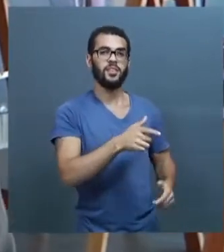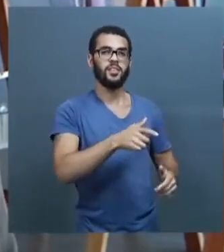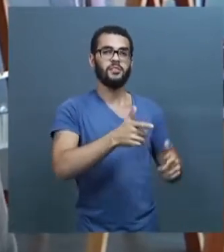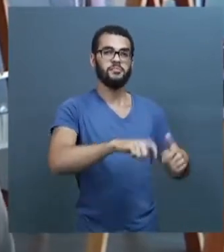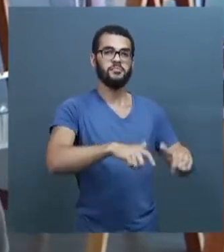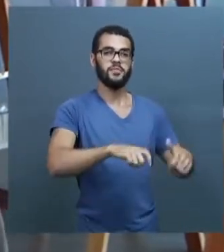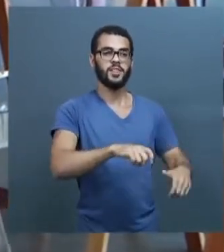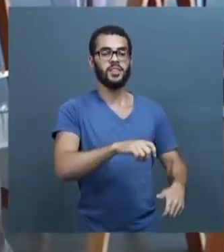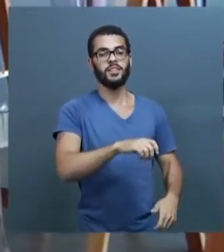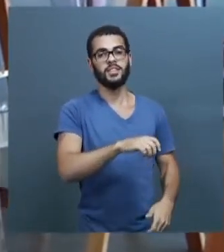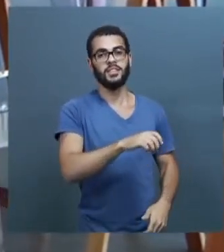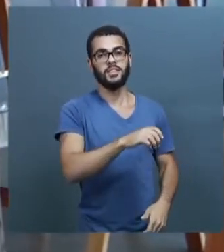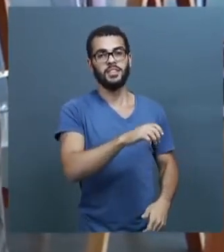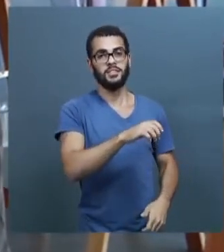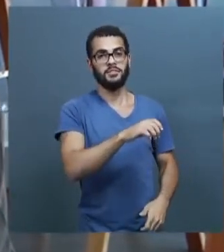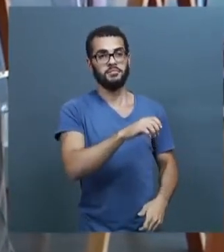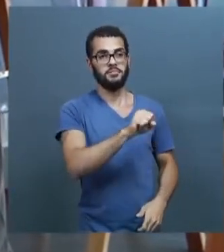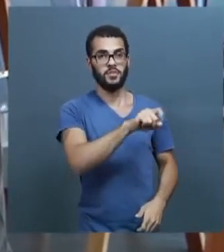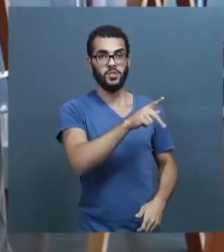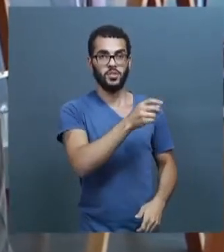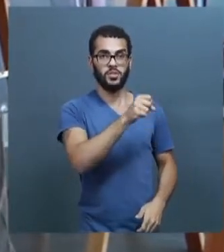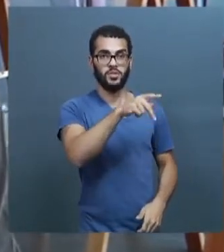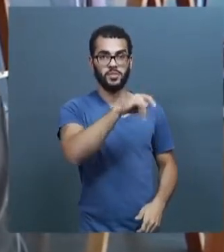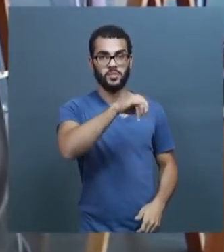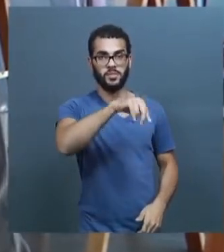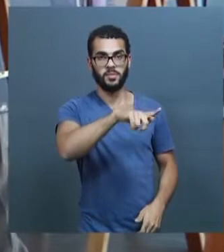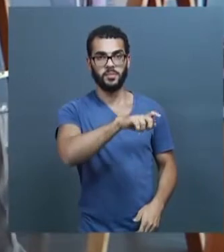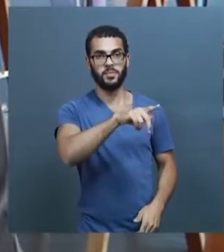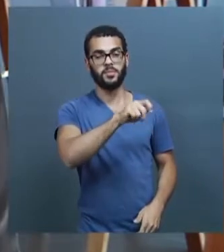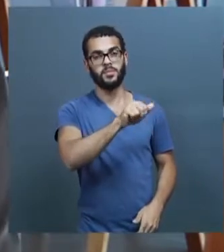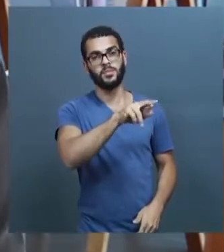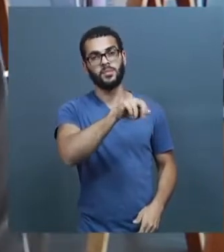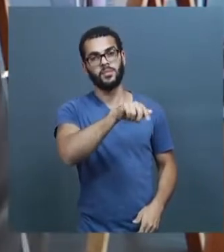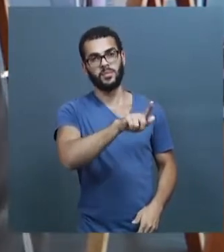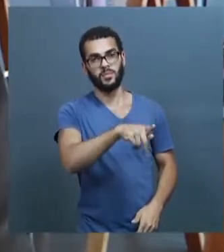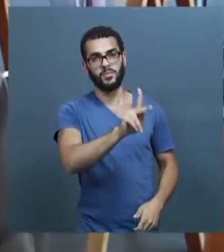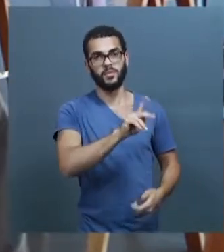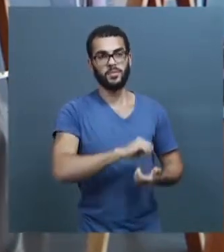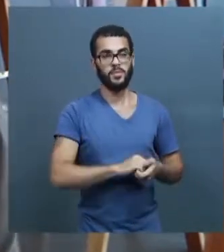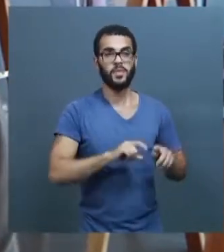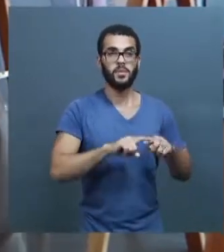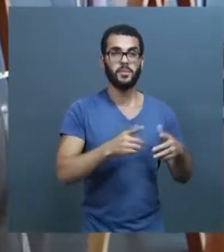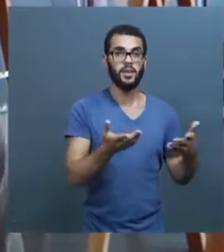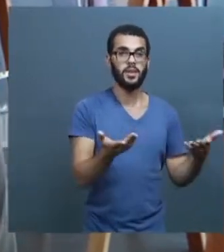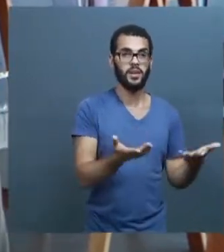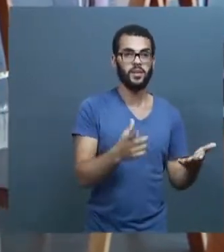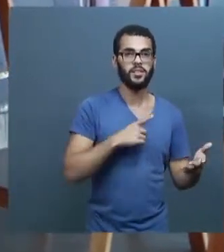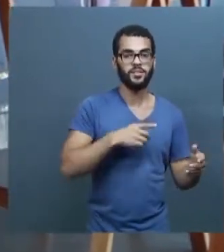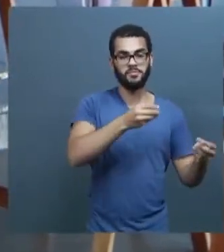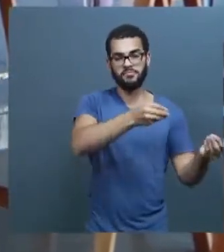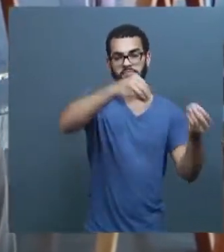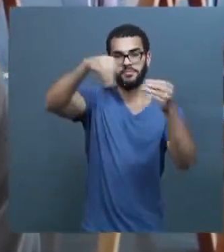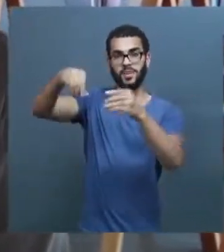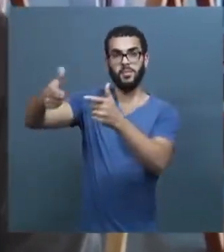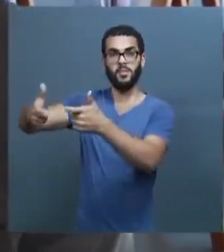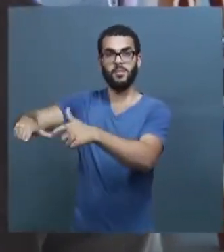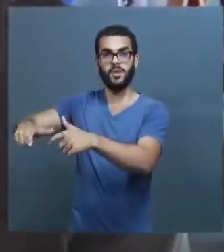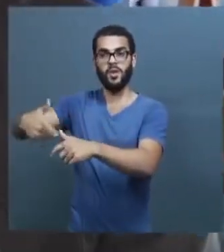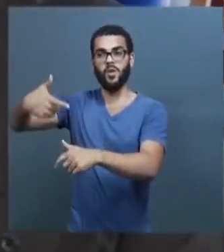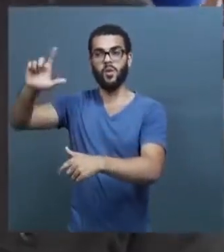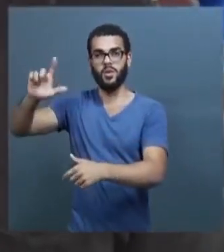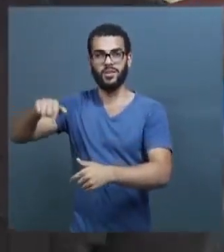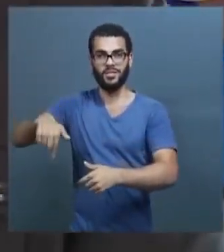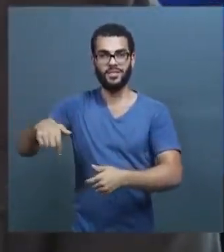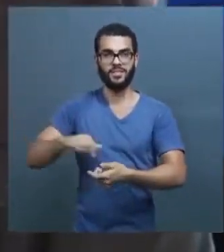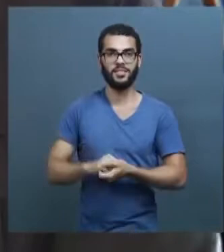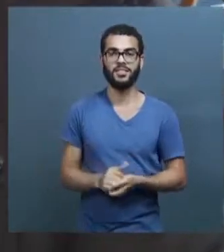novidade agora é que as empreendedoras dessa feirinha vão montar a feira em outro bairro aqui da cidade. Eu vou conversar agora com a Meirivone